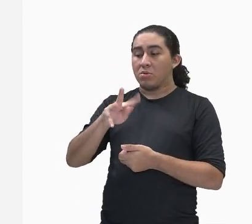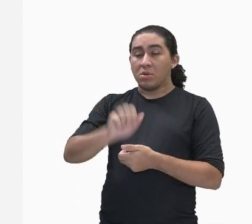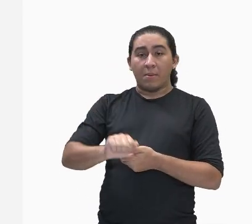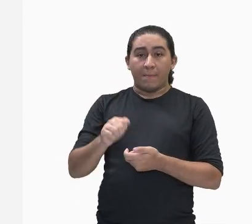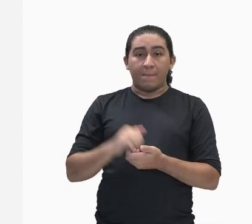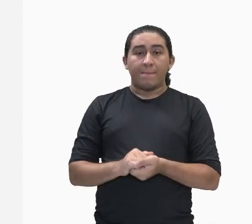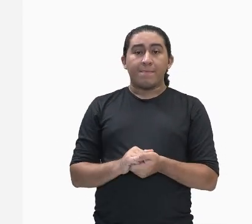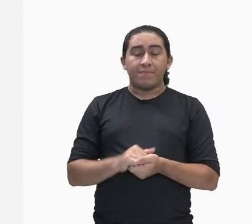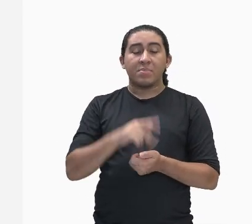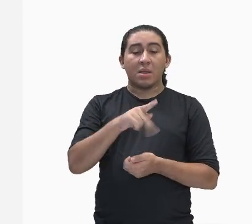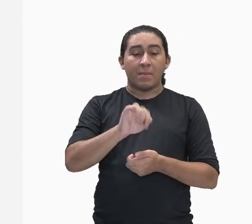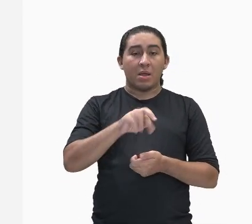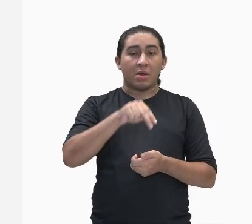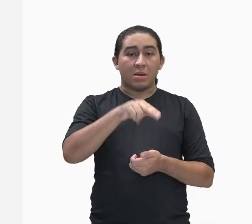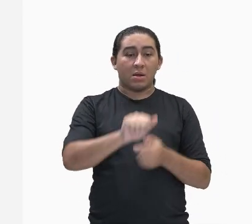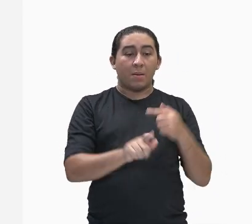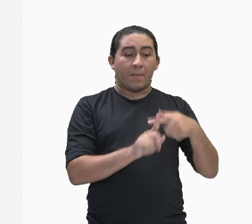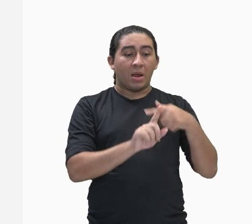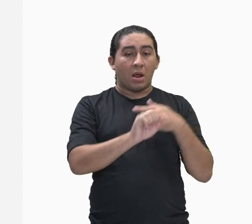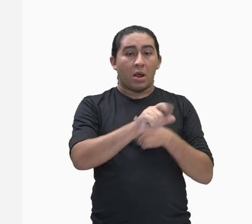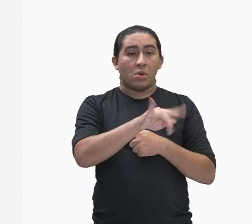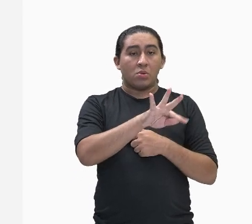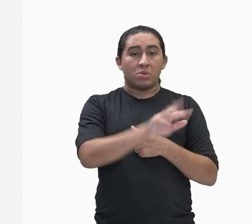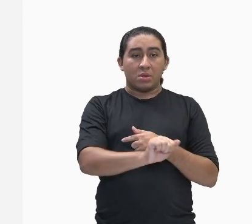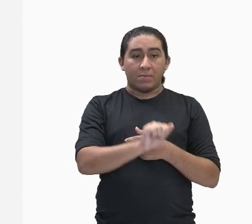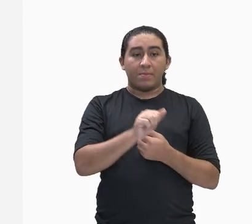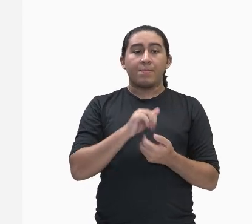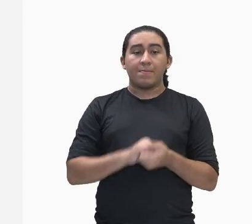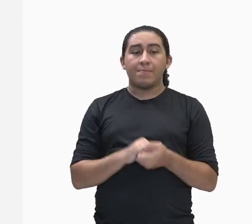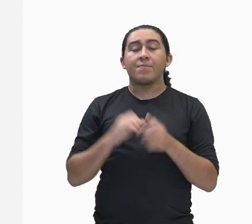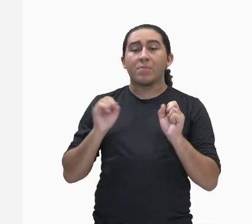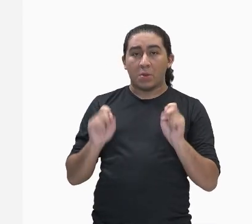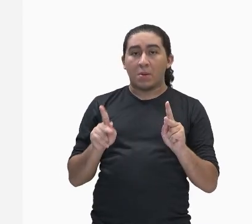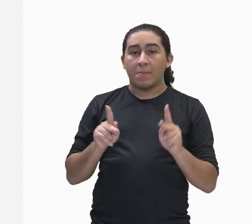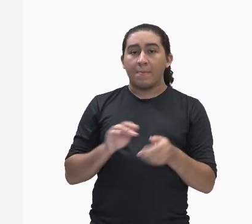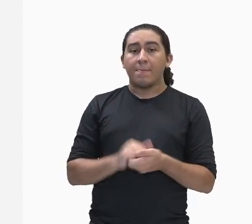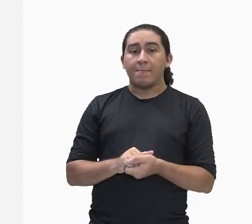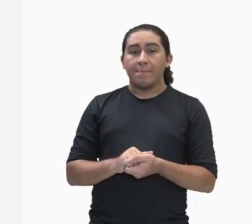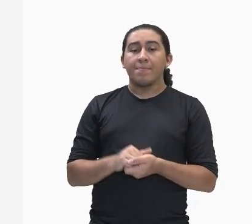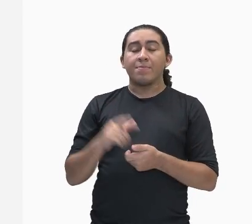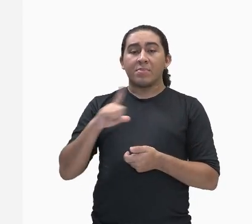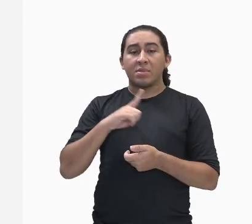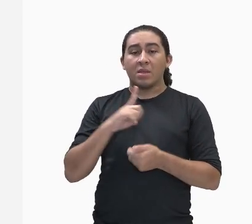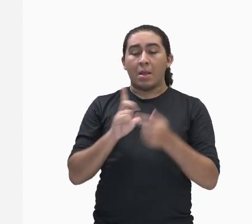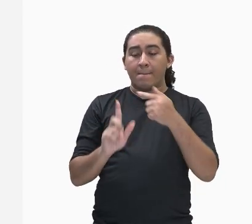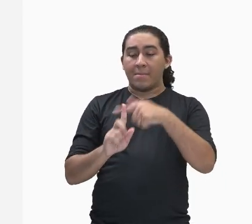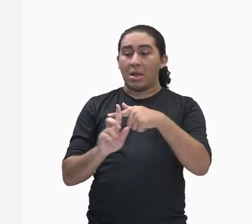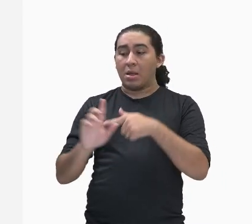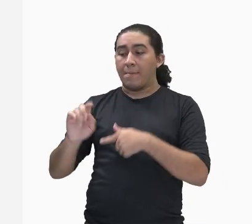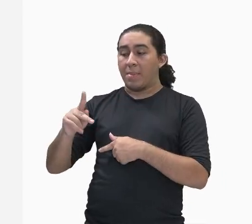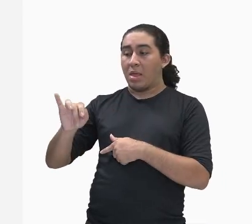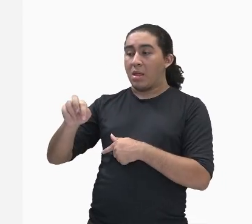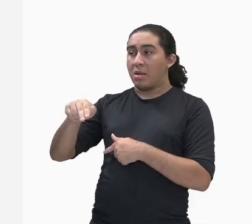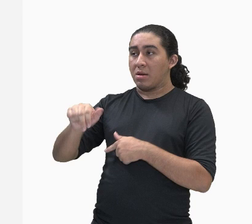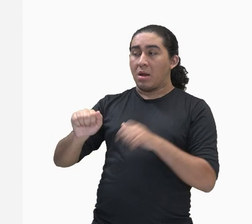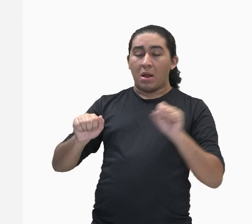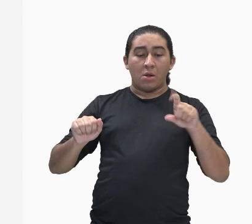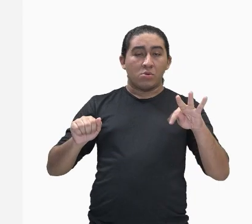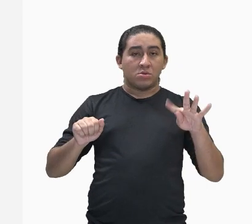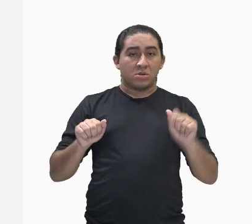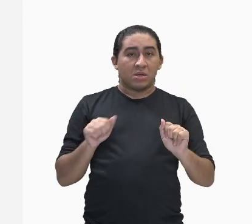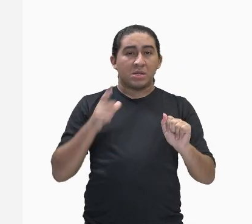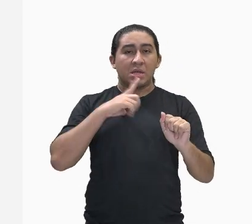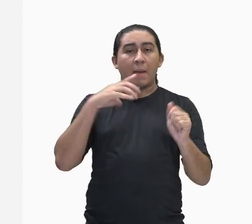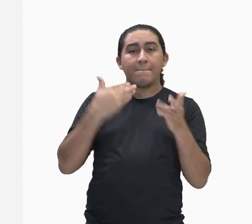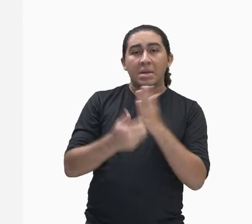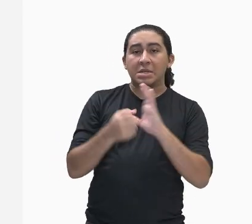perna mais alta. Olha aí, perna tem um azinho mais alta também e houve esta perda, né,